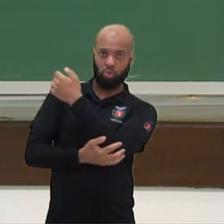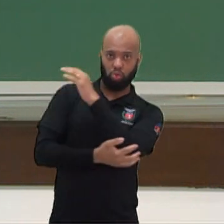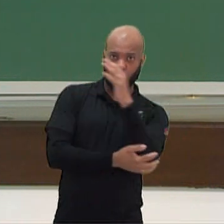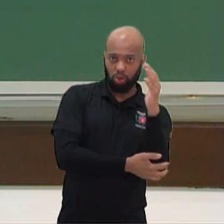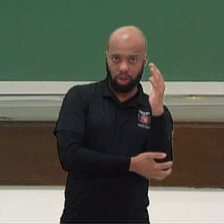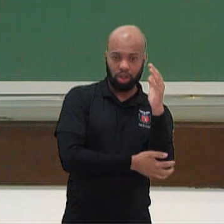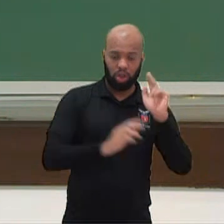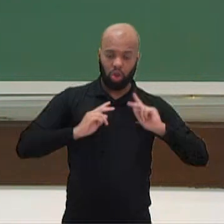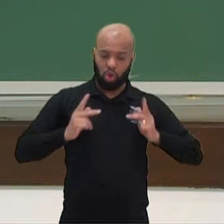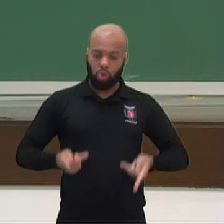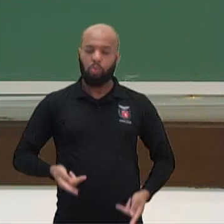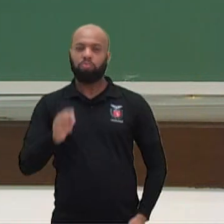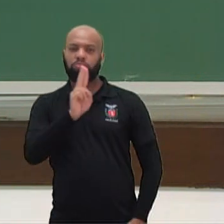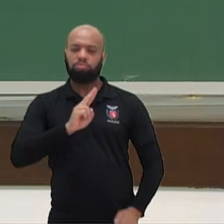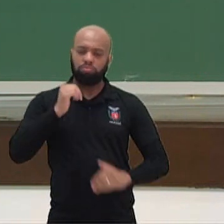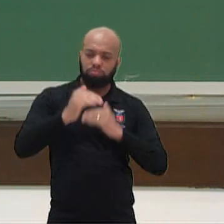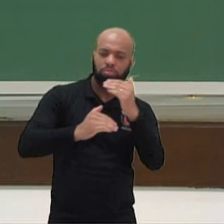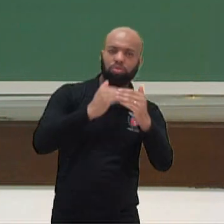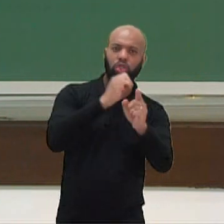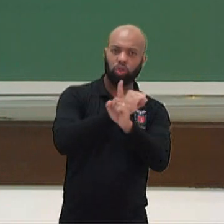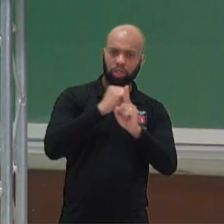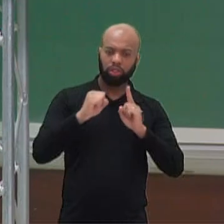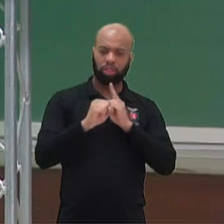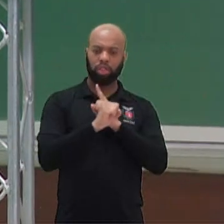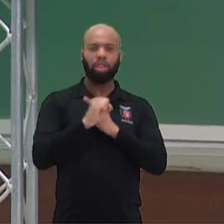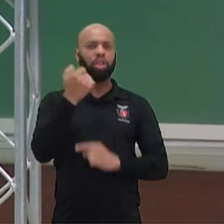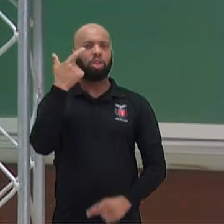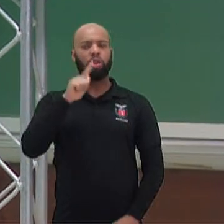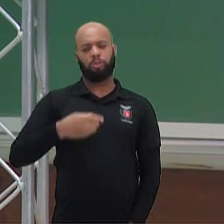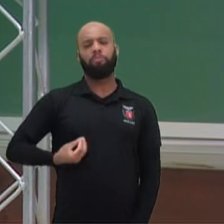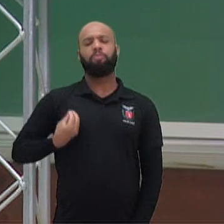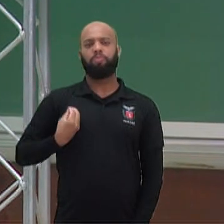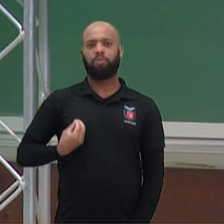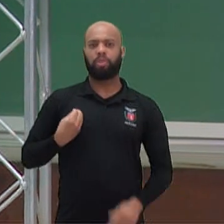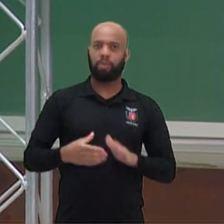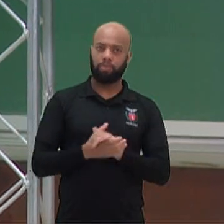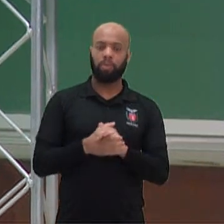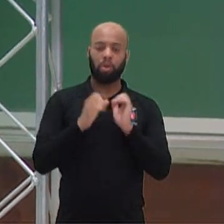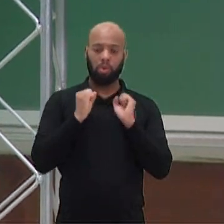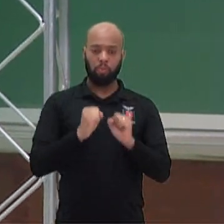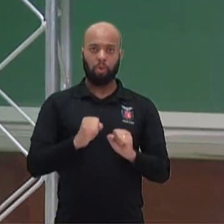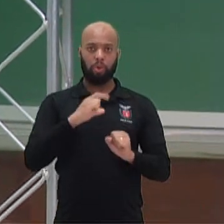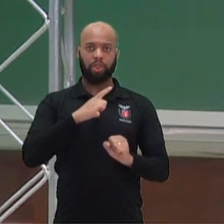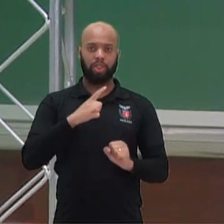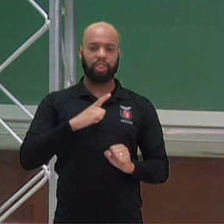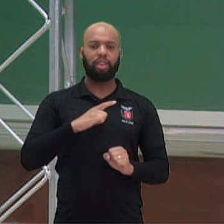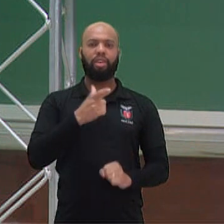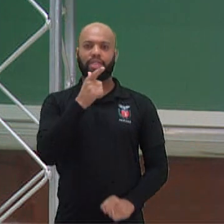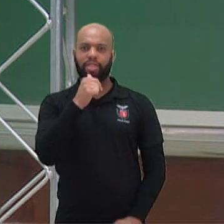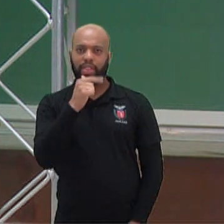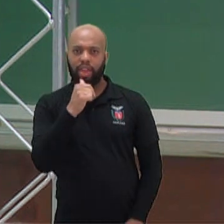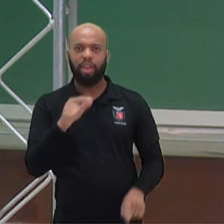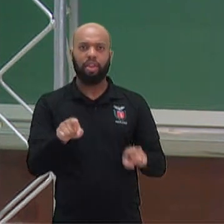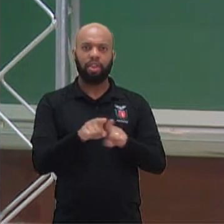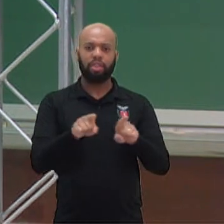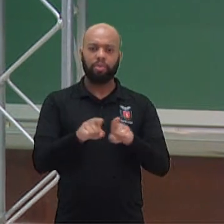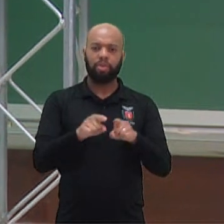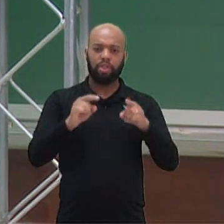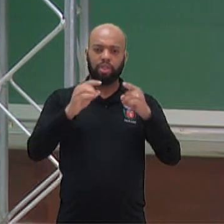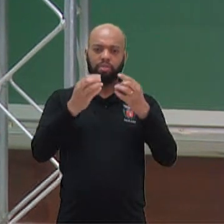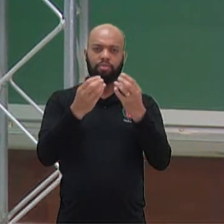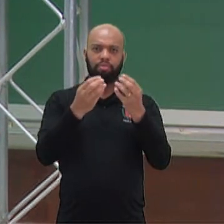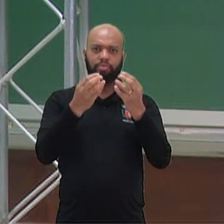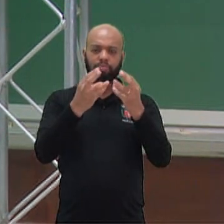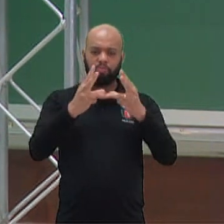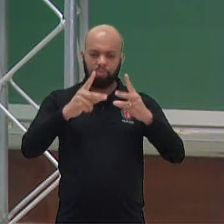e desenvolvimento das sociedades e para a sua sobrevivência. Podem ser biológicos, hídricos, energéticos e minerais. Então,